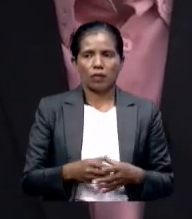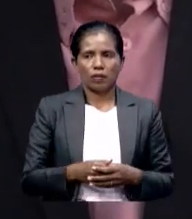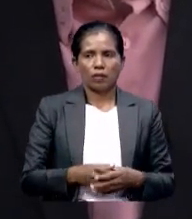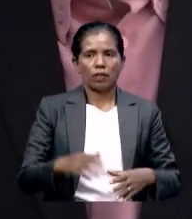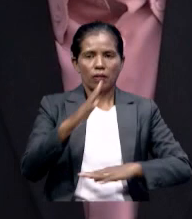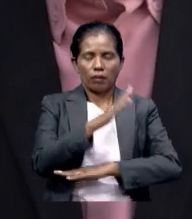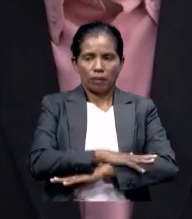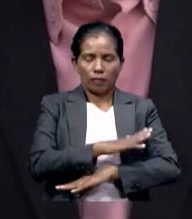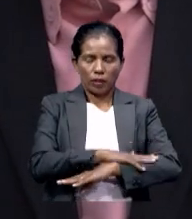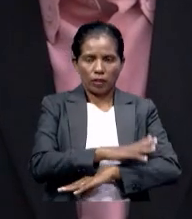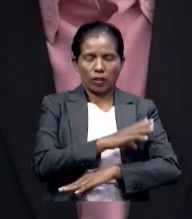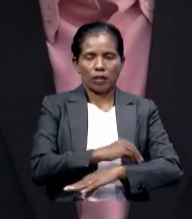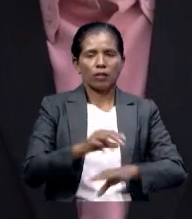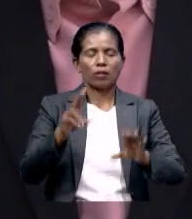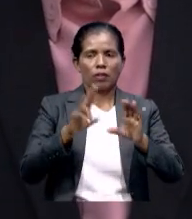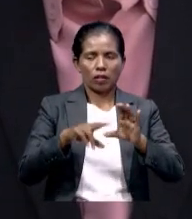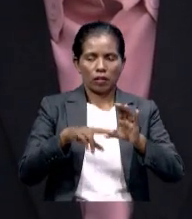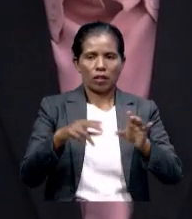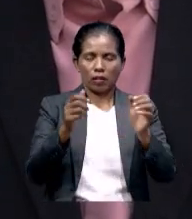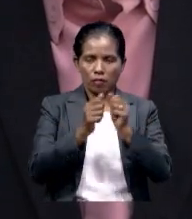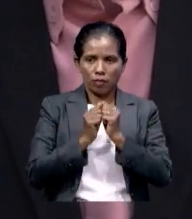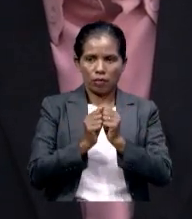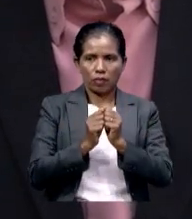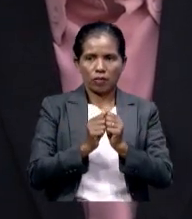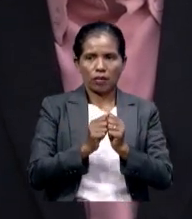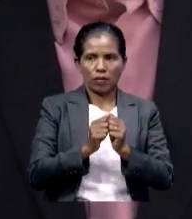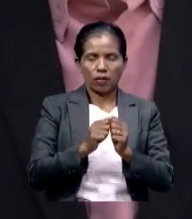mesa no cadeira hamutu jogos